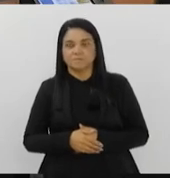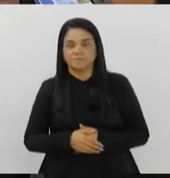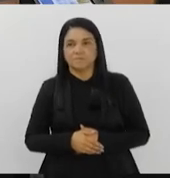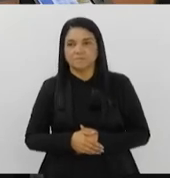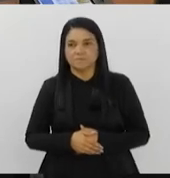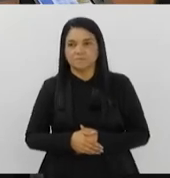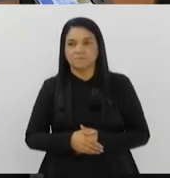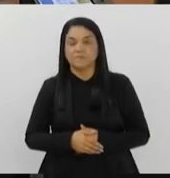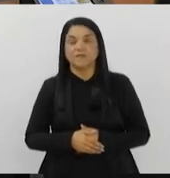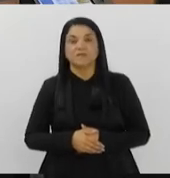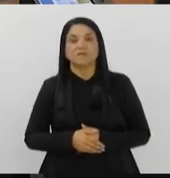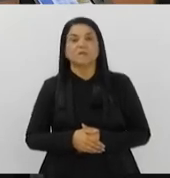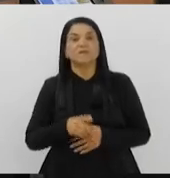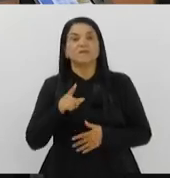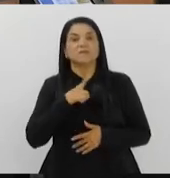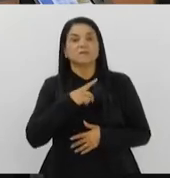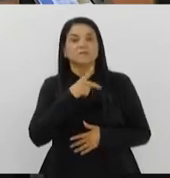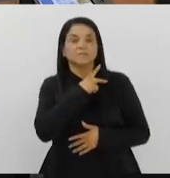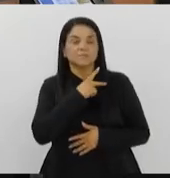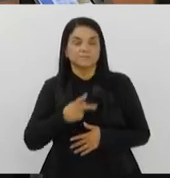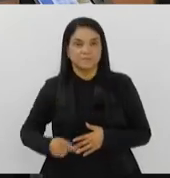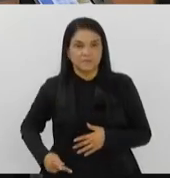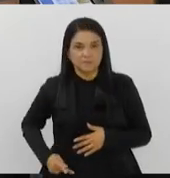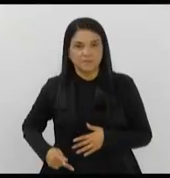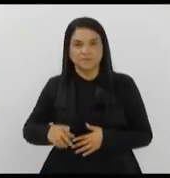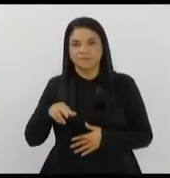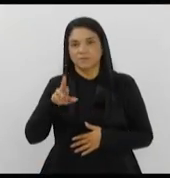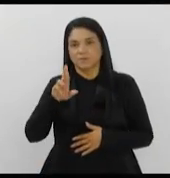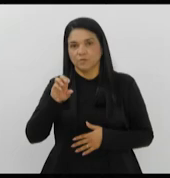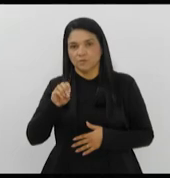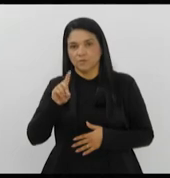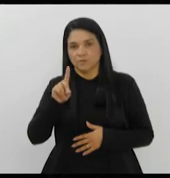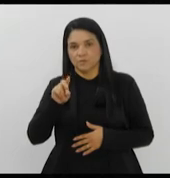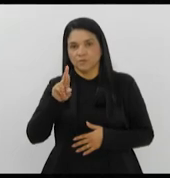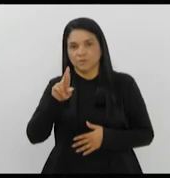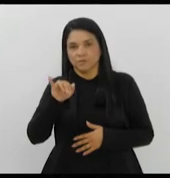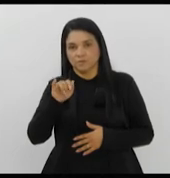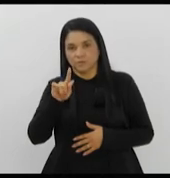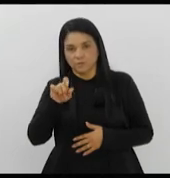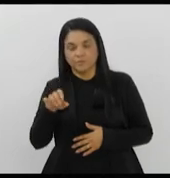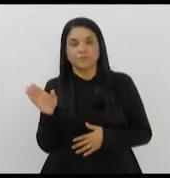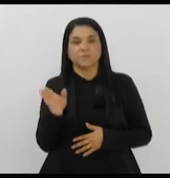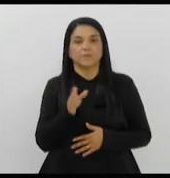Presidente Rodrigo Bacelar, deputada Marta Rocha, colegas todos aqui,